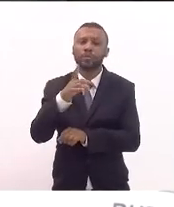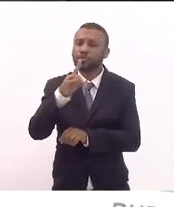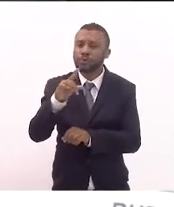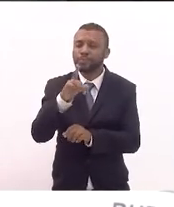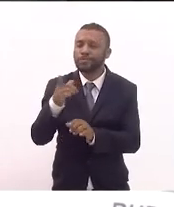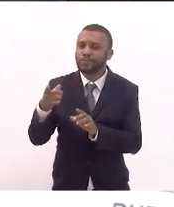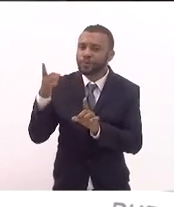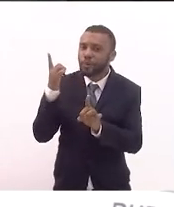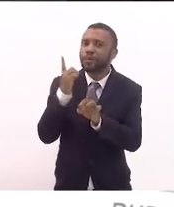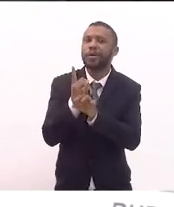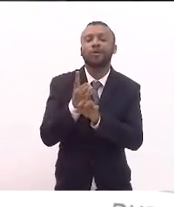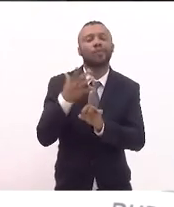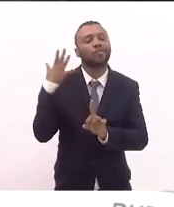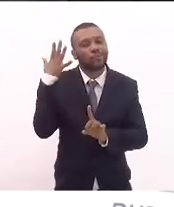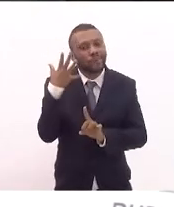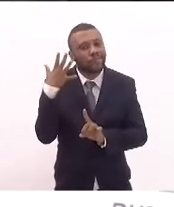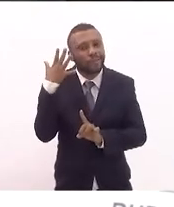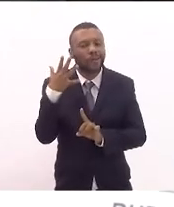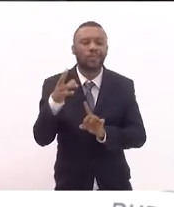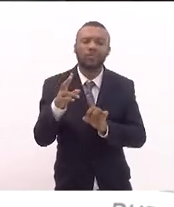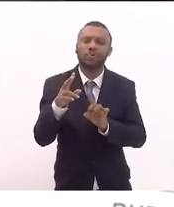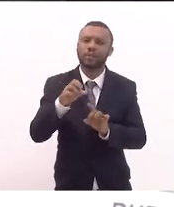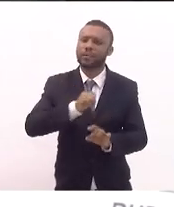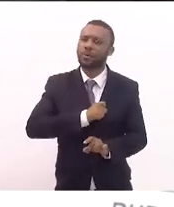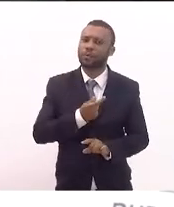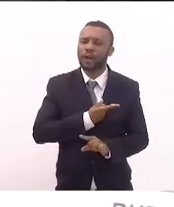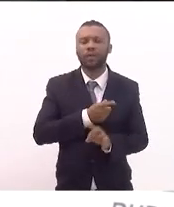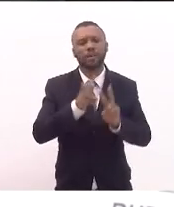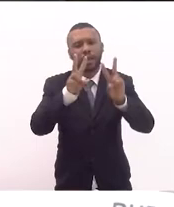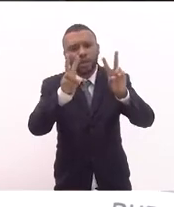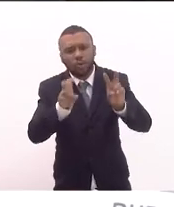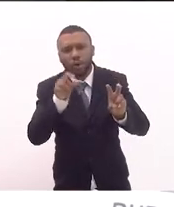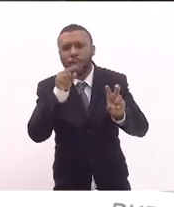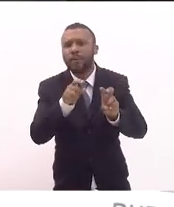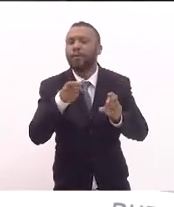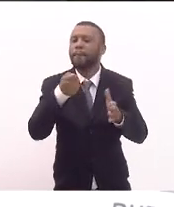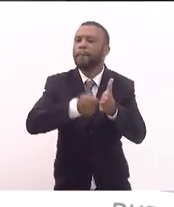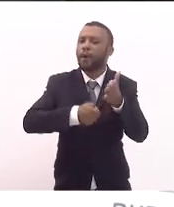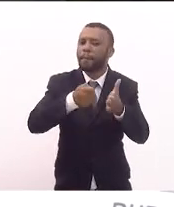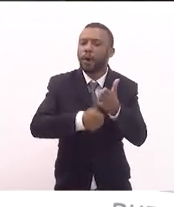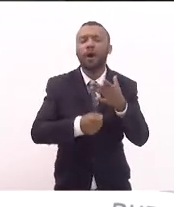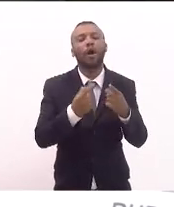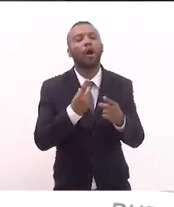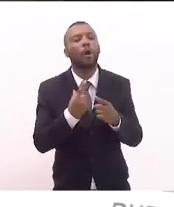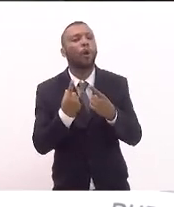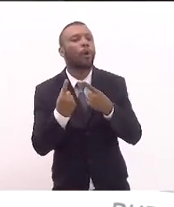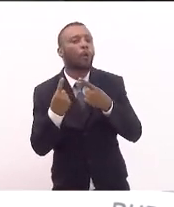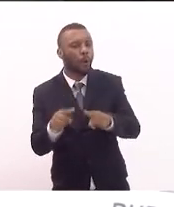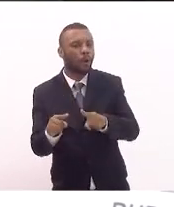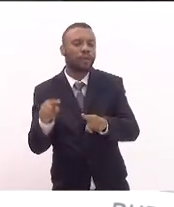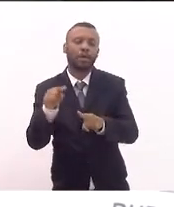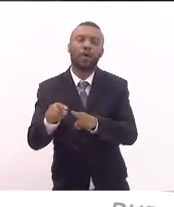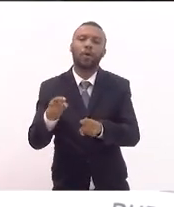falando justamente sobre esse combate ao abuso sexual infantil. E eu recebi uma cartilha naquela